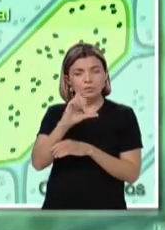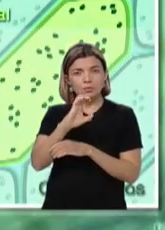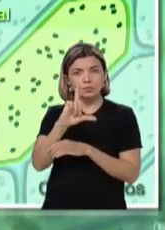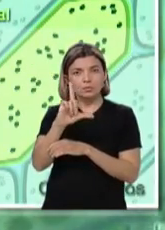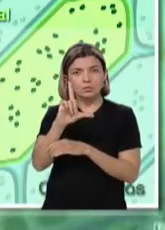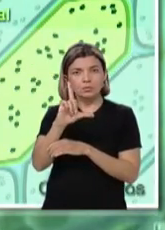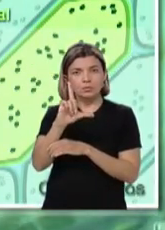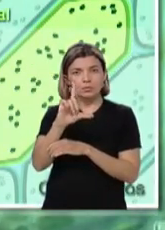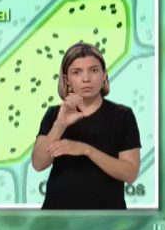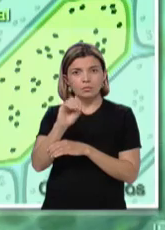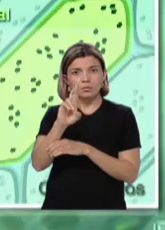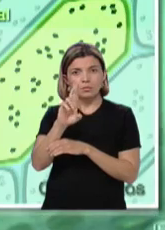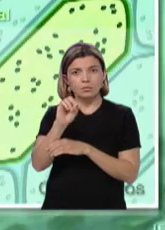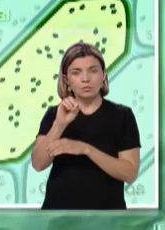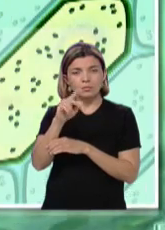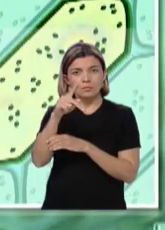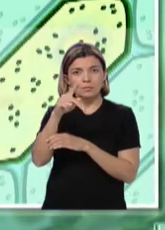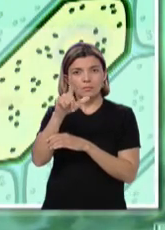cloroplastos.